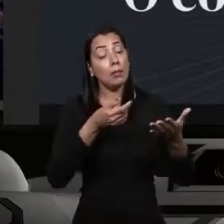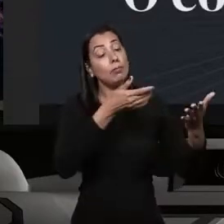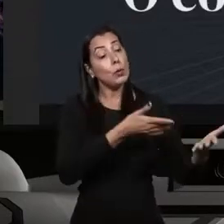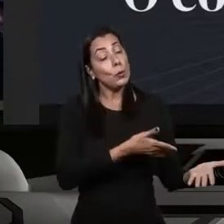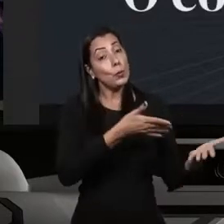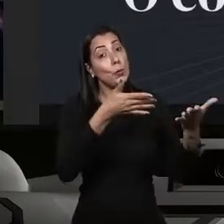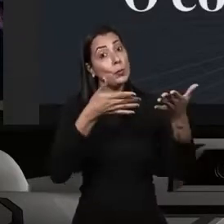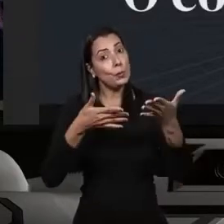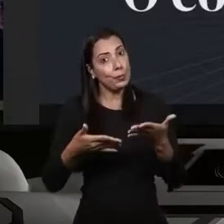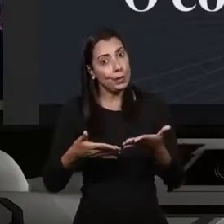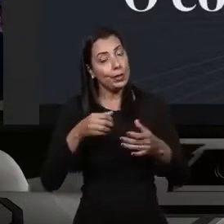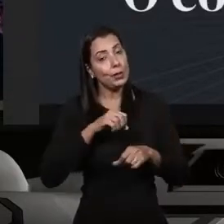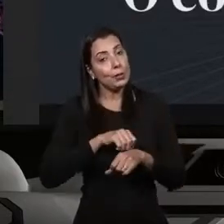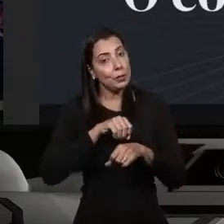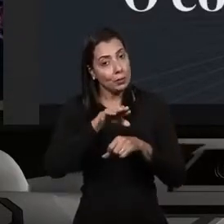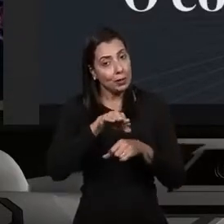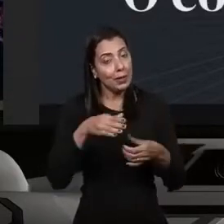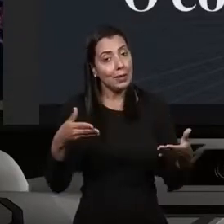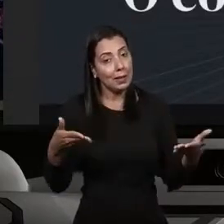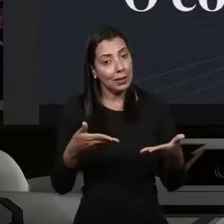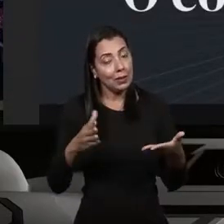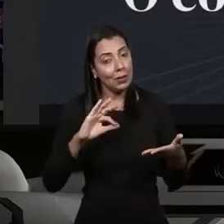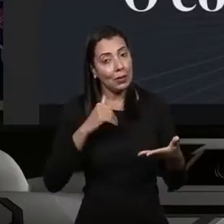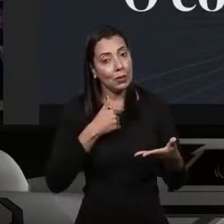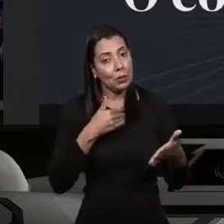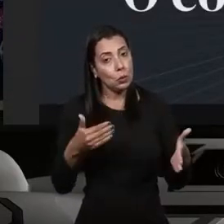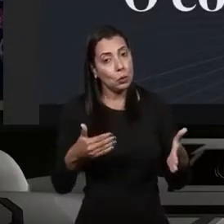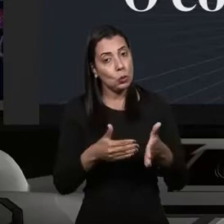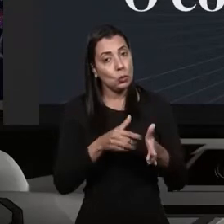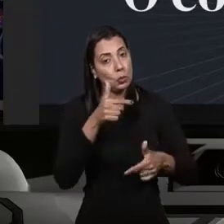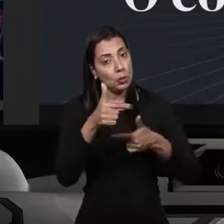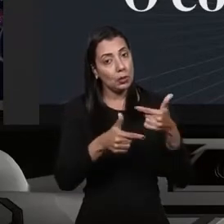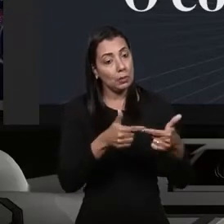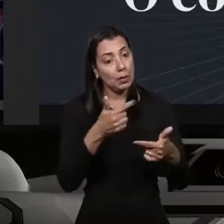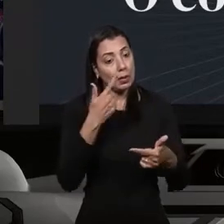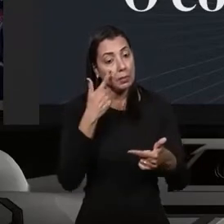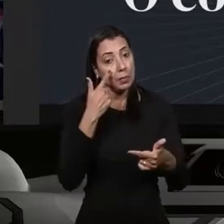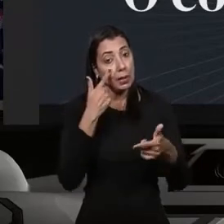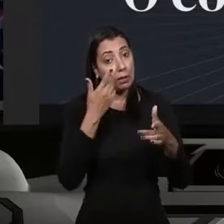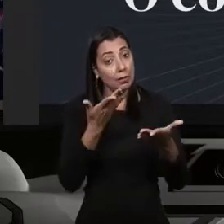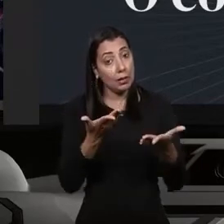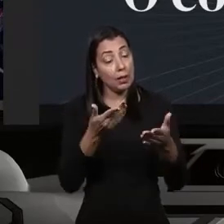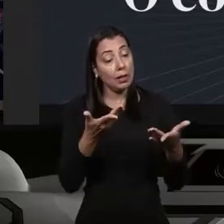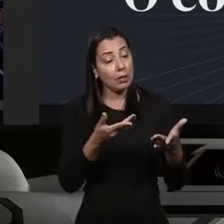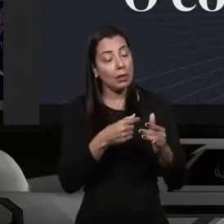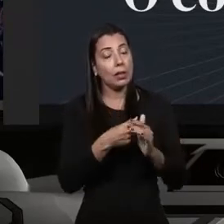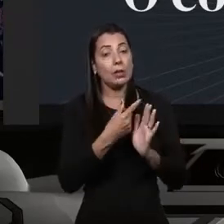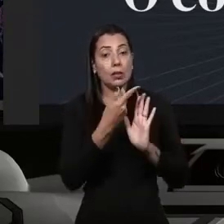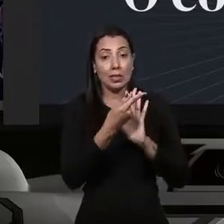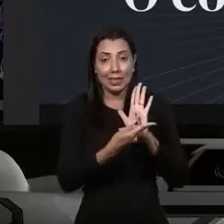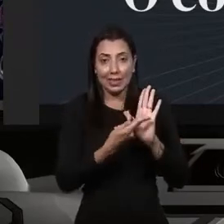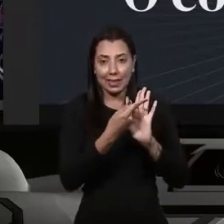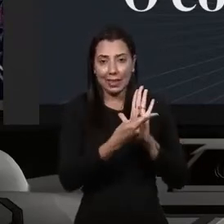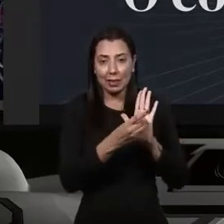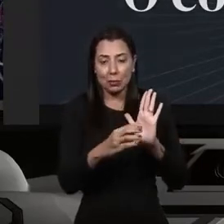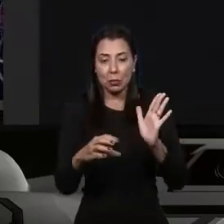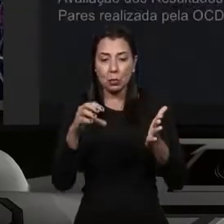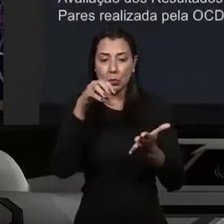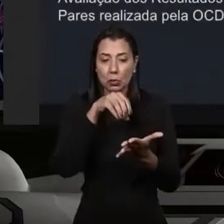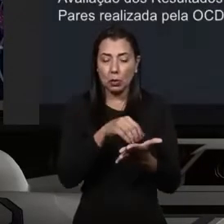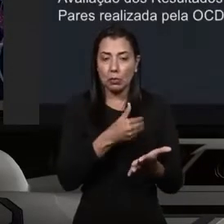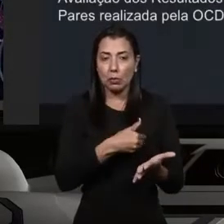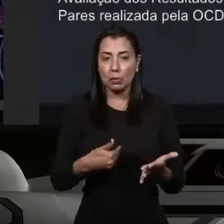gente vai compartilhar um pouco do nosso último trabalho para ver como esse design para centro de governo ele acaba sendo